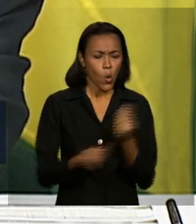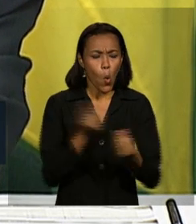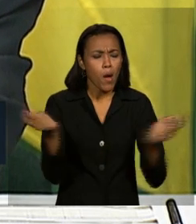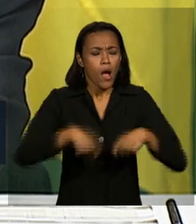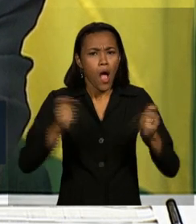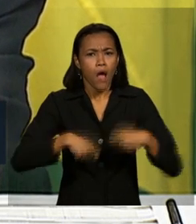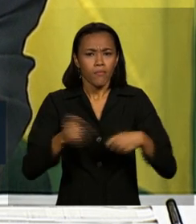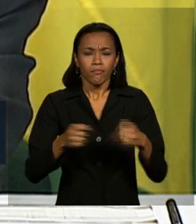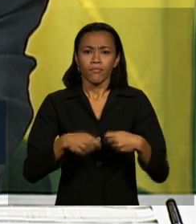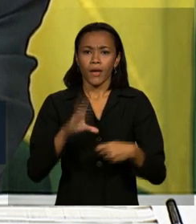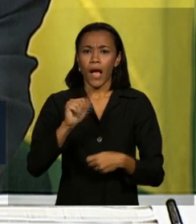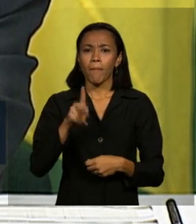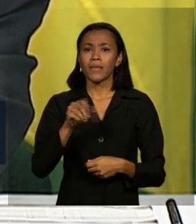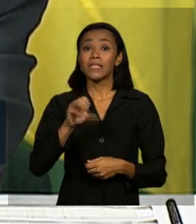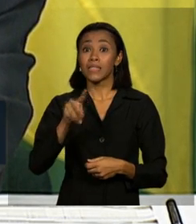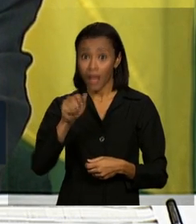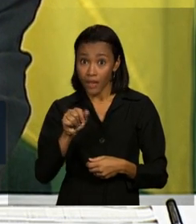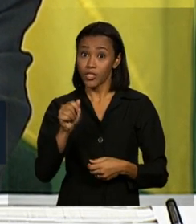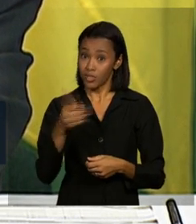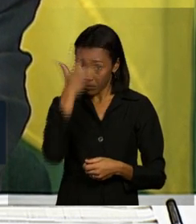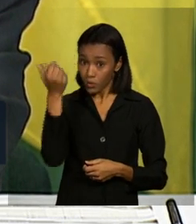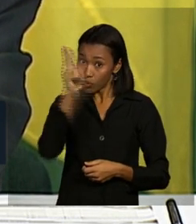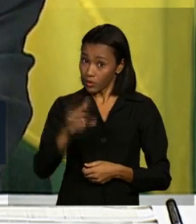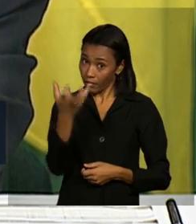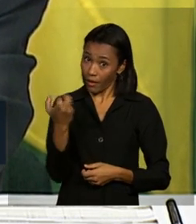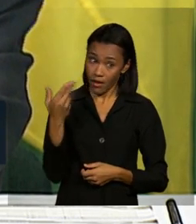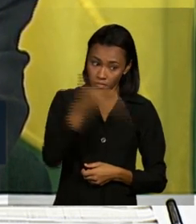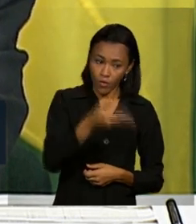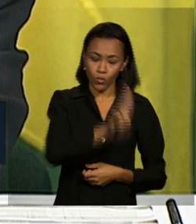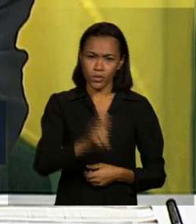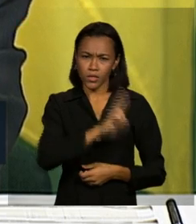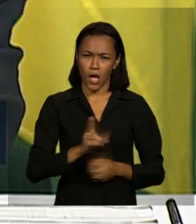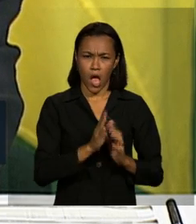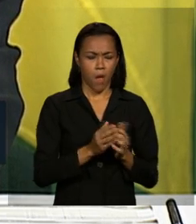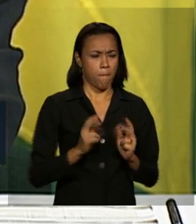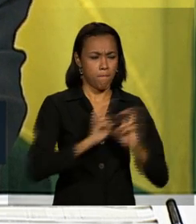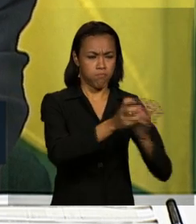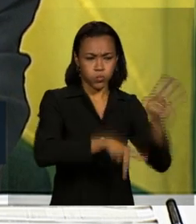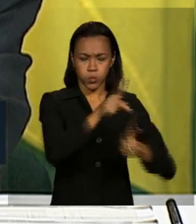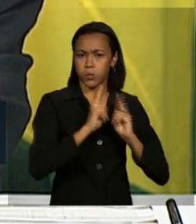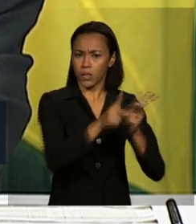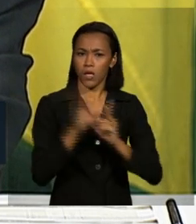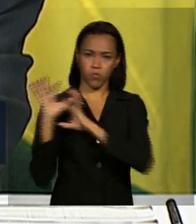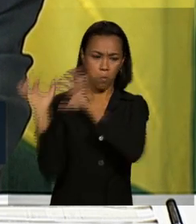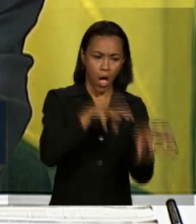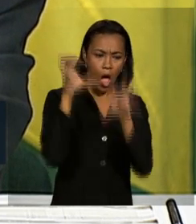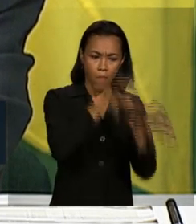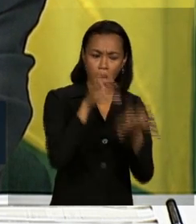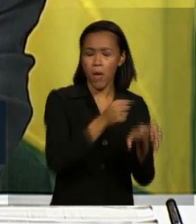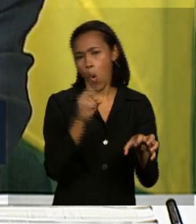capacidade aos usuários que queiram operar com carga própria aos operadores Ferroviários